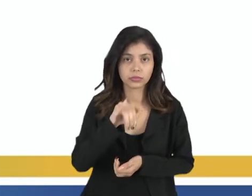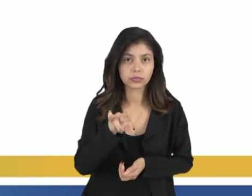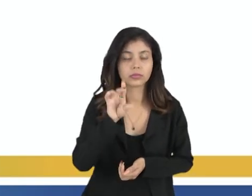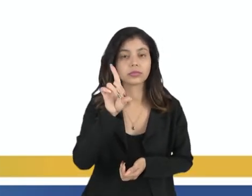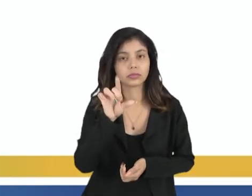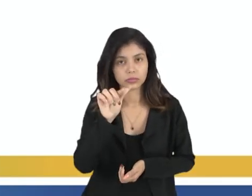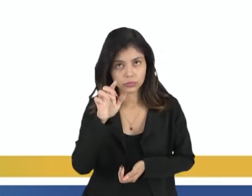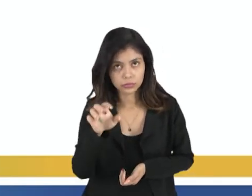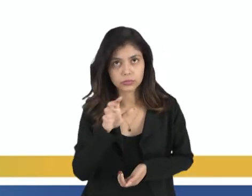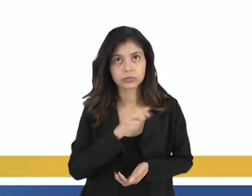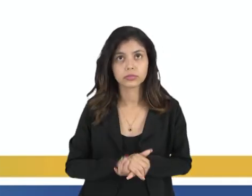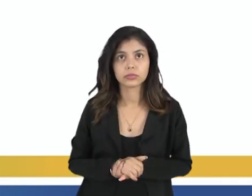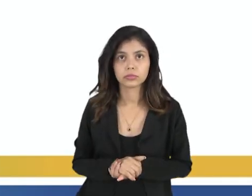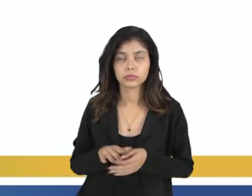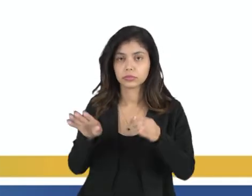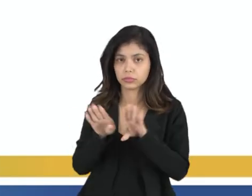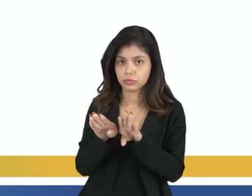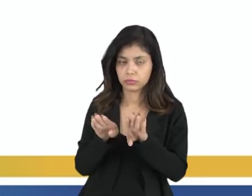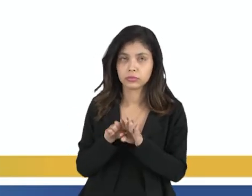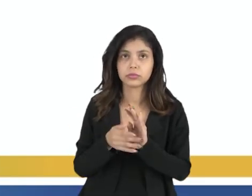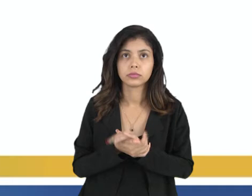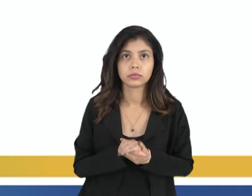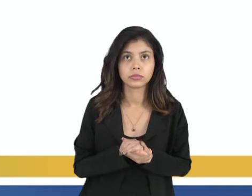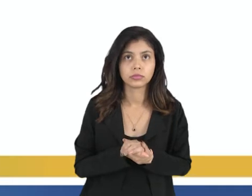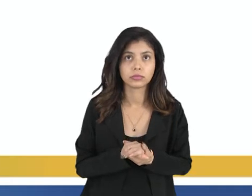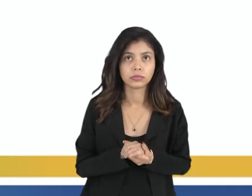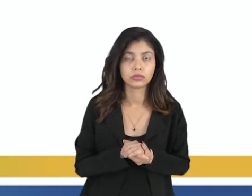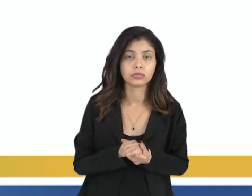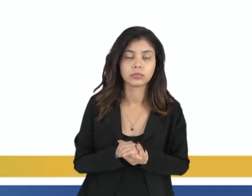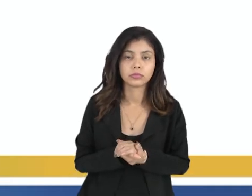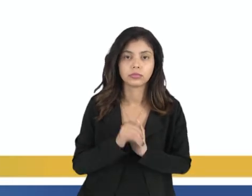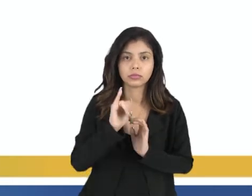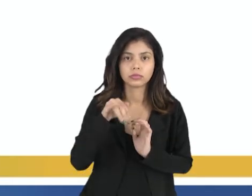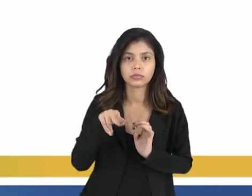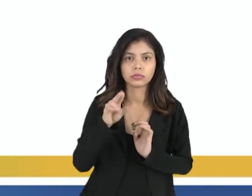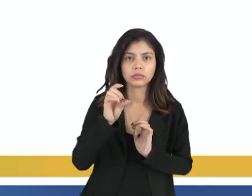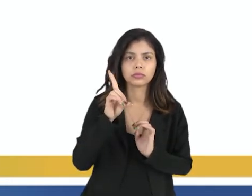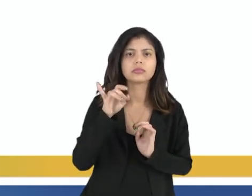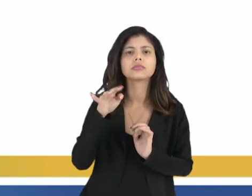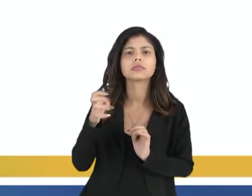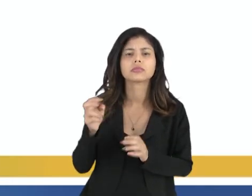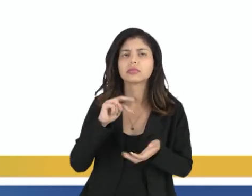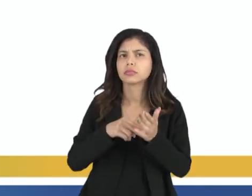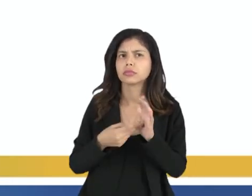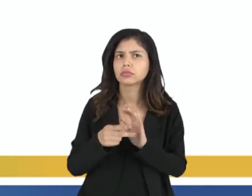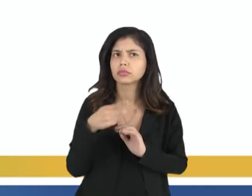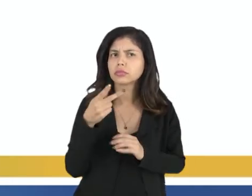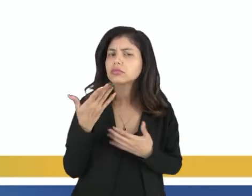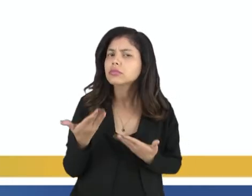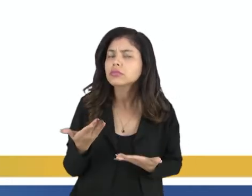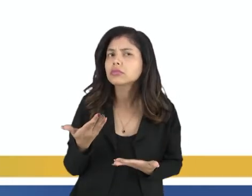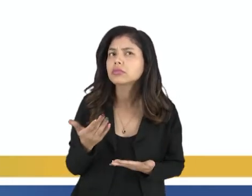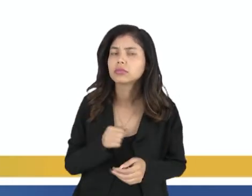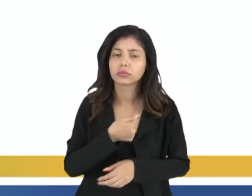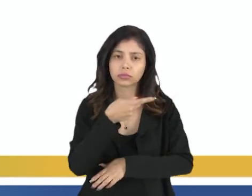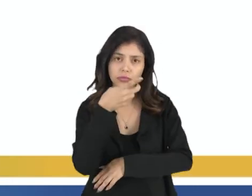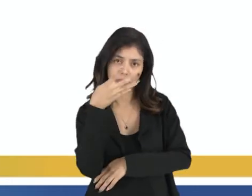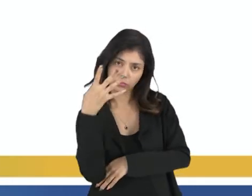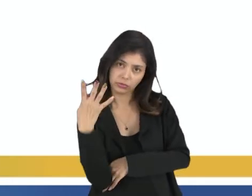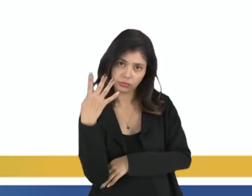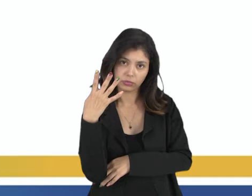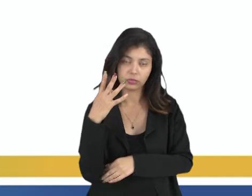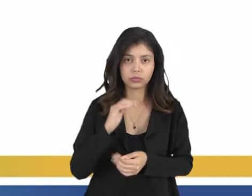aqui também e esse aqui também. O que o índice indica para a gente vai ver já ali na frente. A quantidade